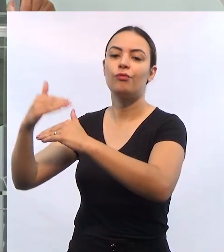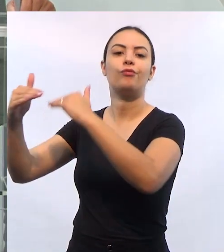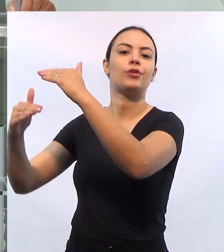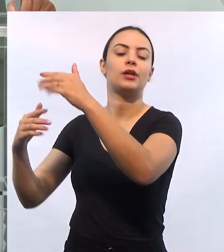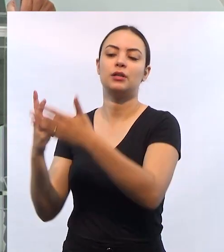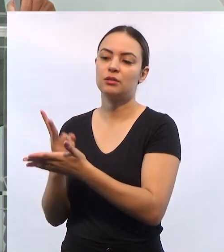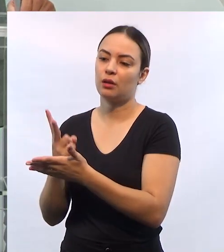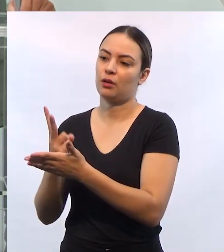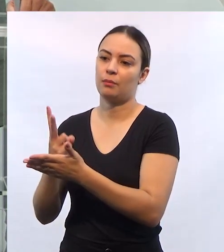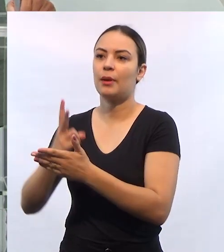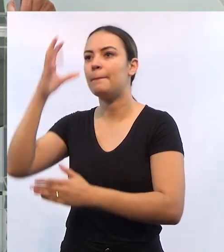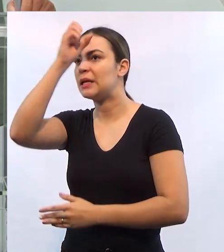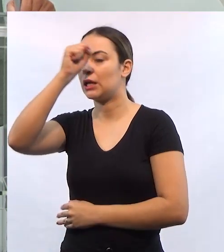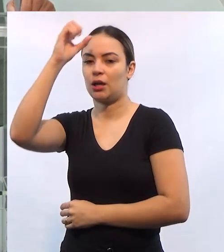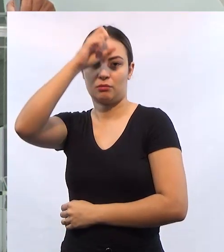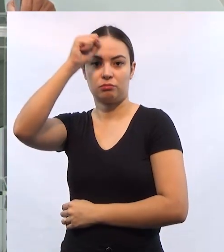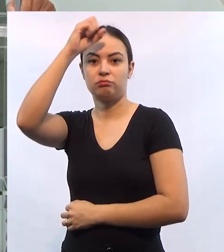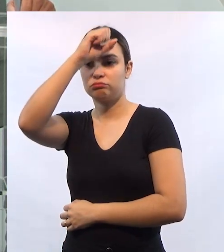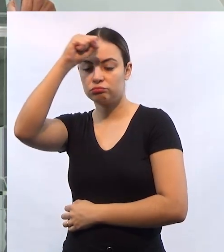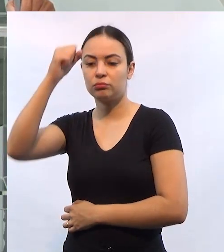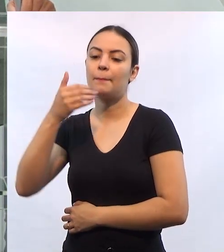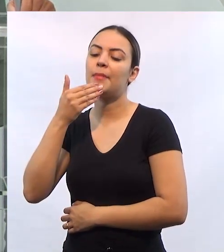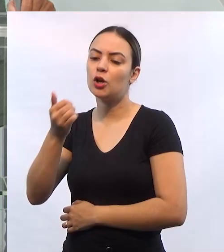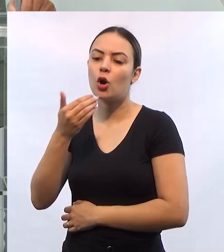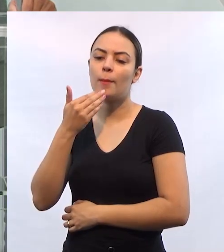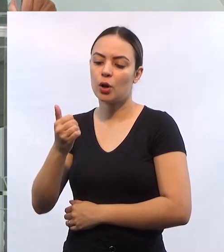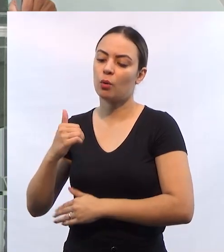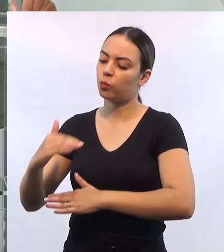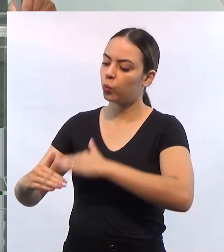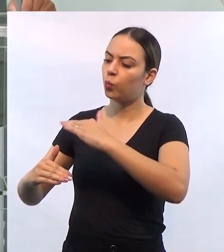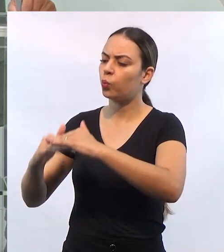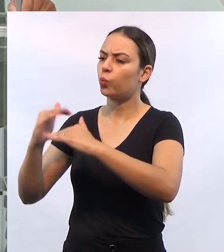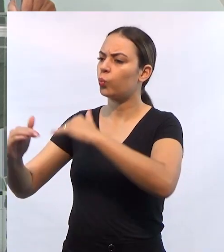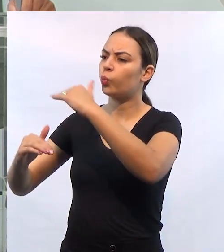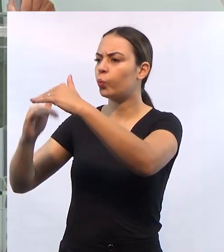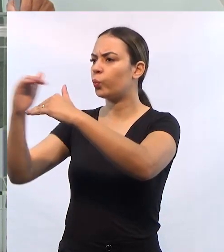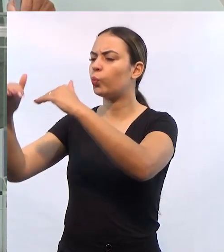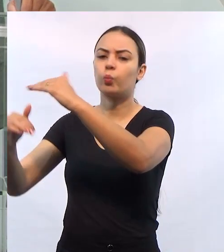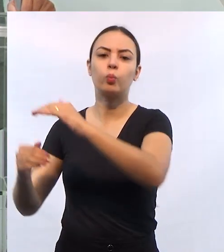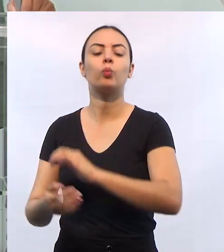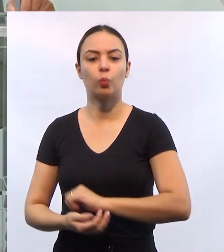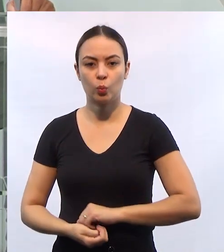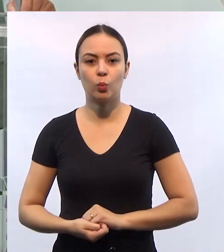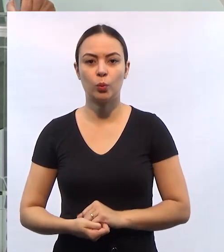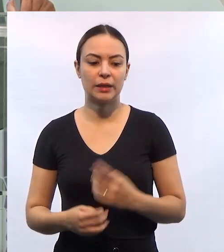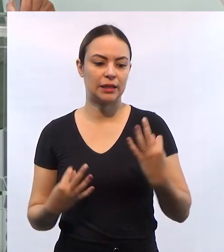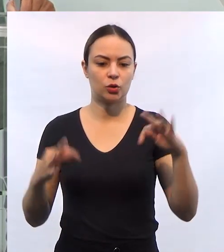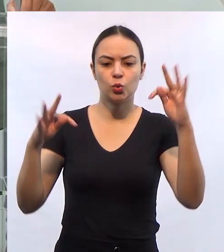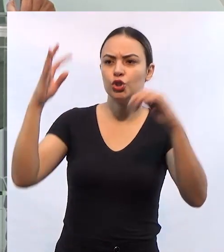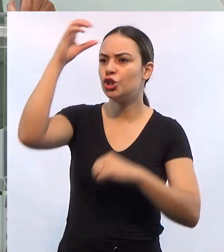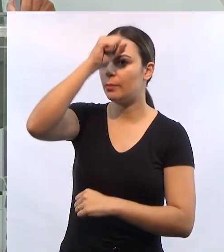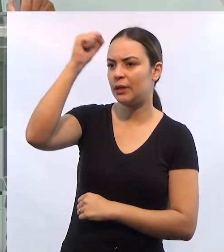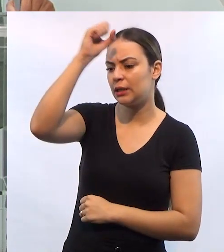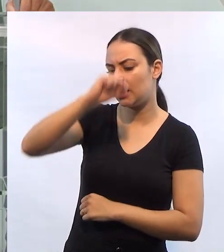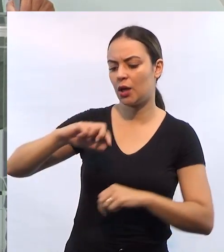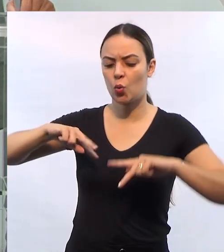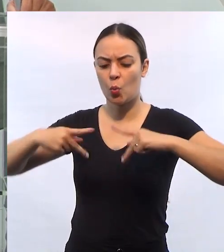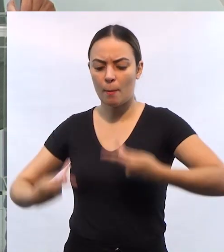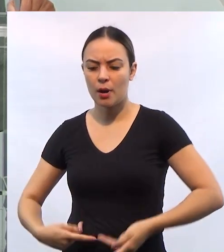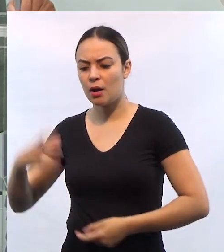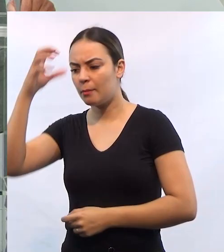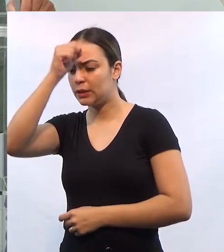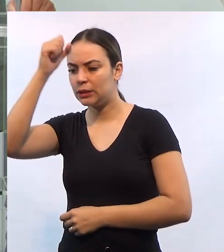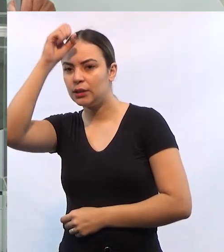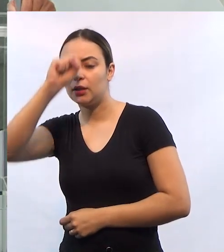né, a cada evolução que nós tínhamos aí nas várias esferas, seja econômica, social, tecnológica, humana como um todo.